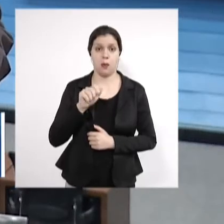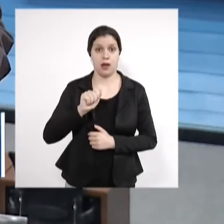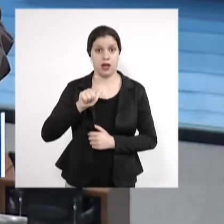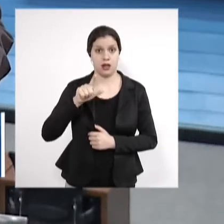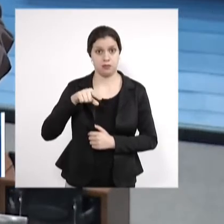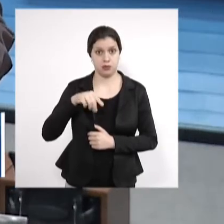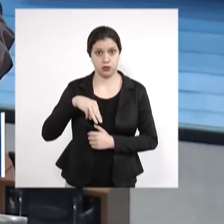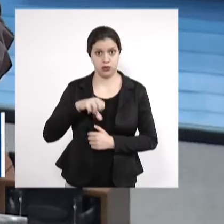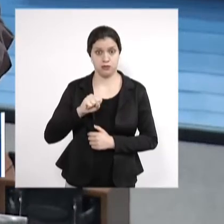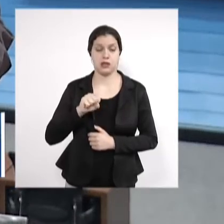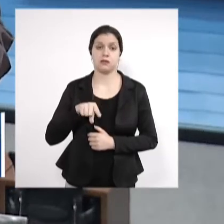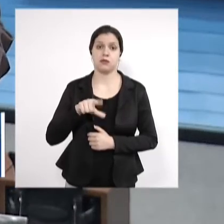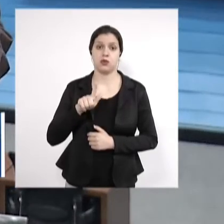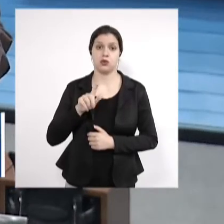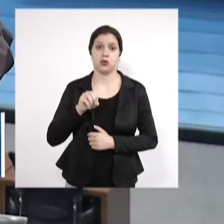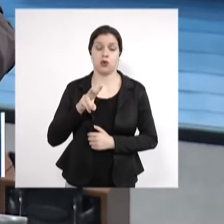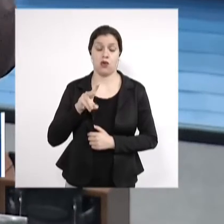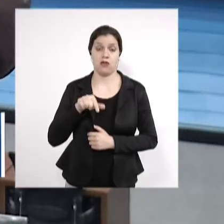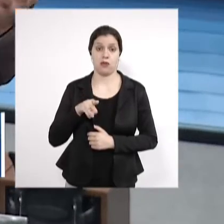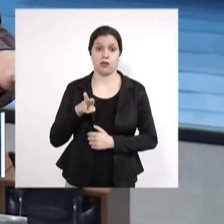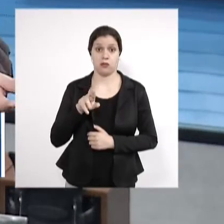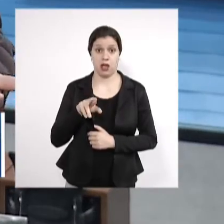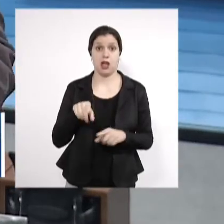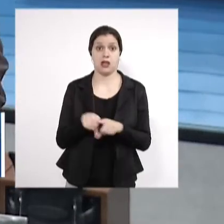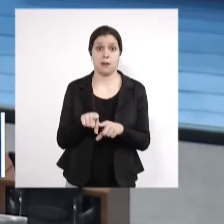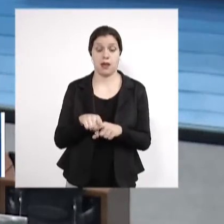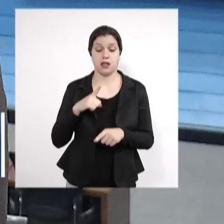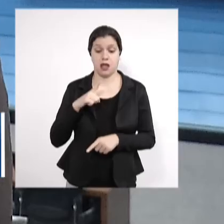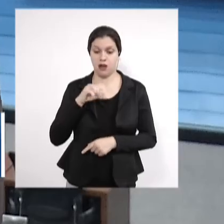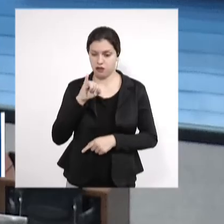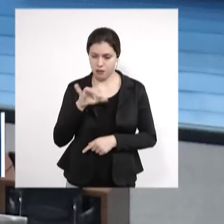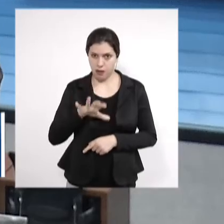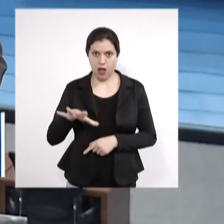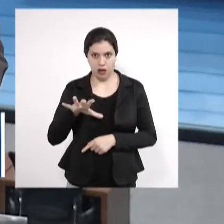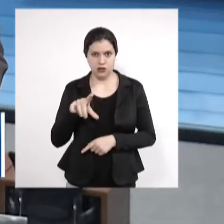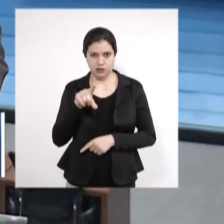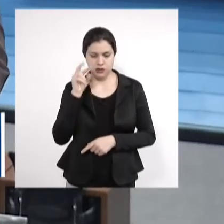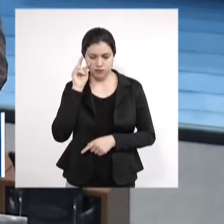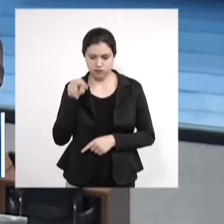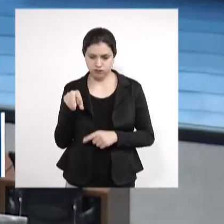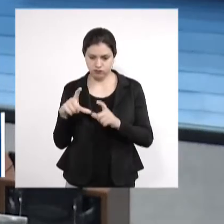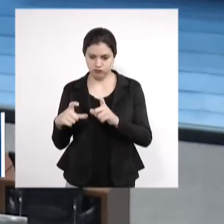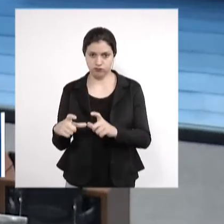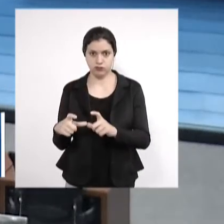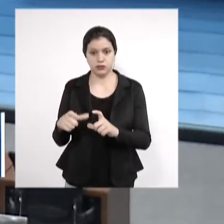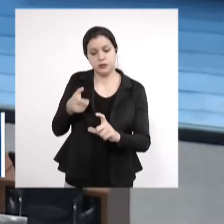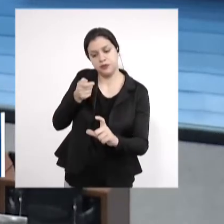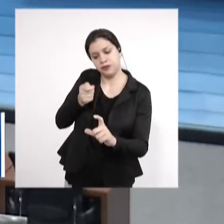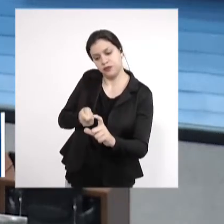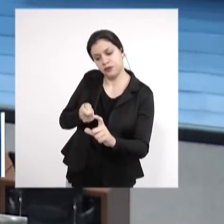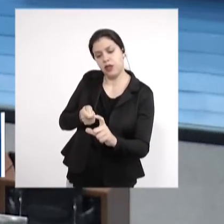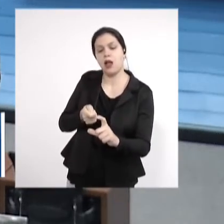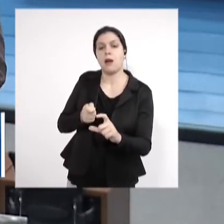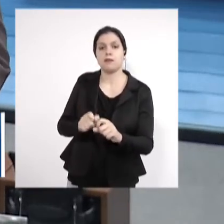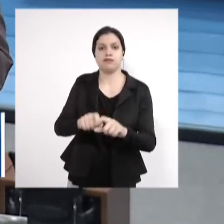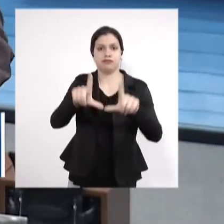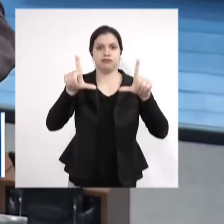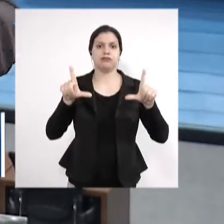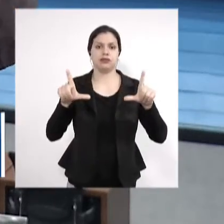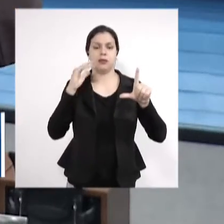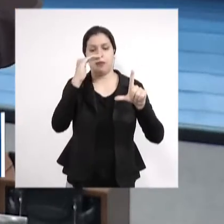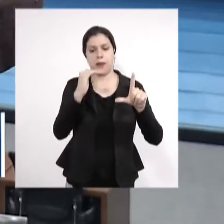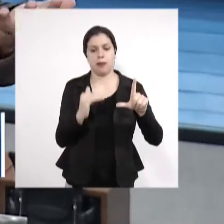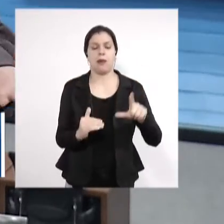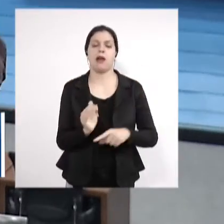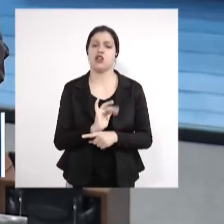producaltv@al.ms.gov.br e por meio do QR Code que está aparecendo aqui no canto da tela, você pode ter acesso à nossa playlist do YouTube, que